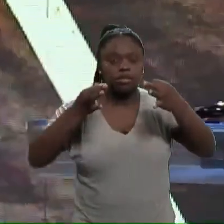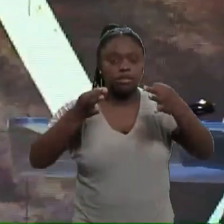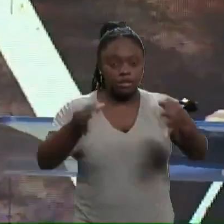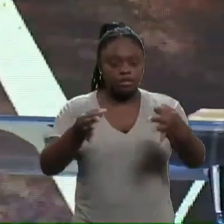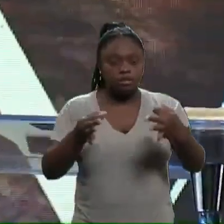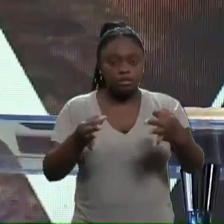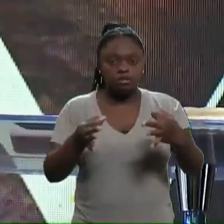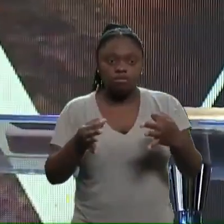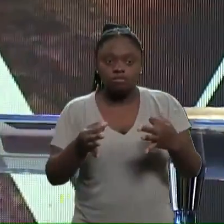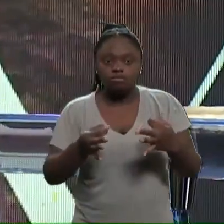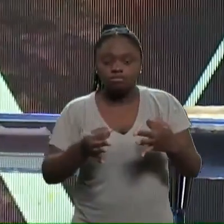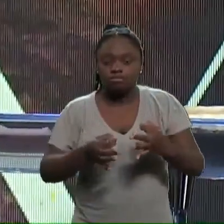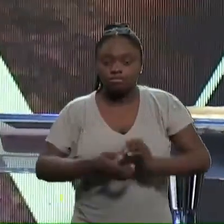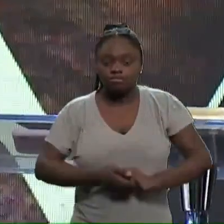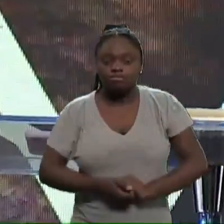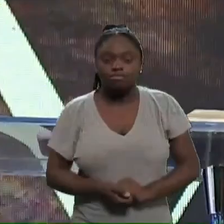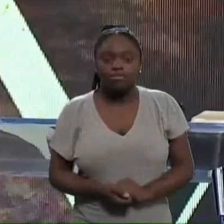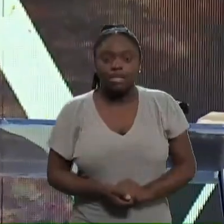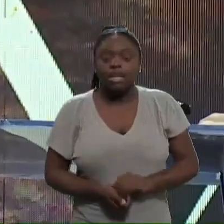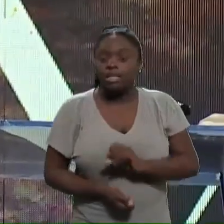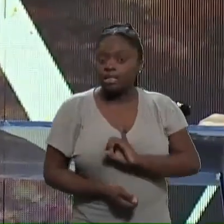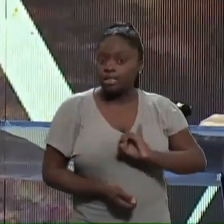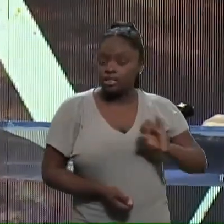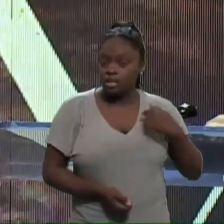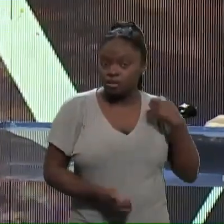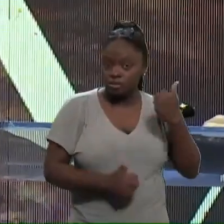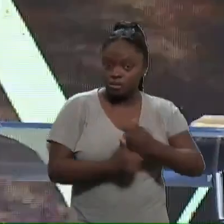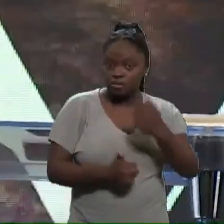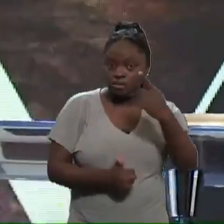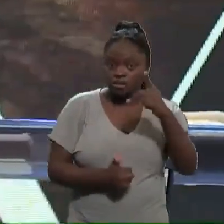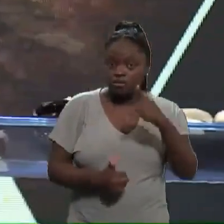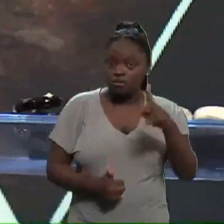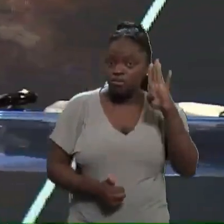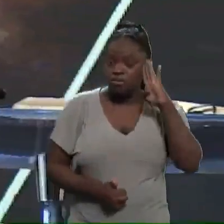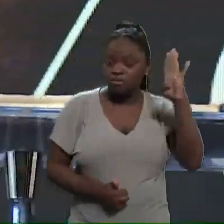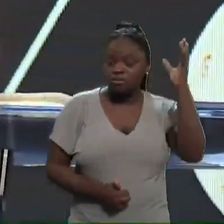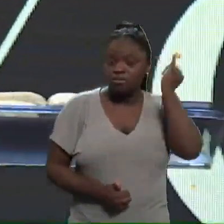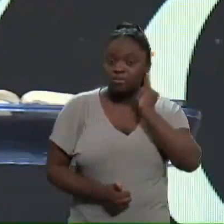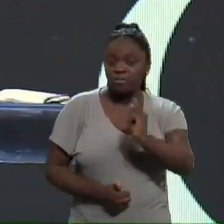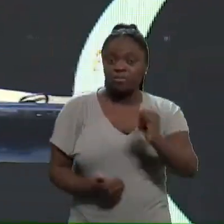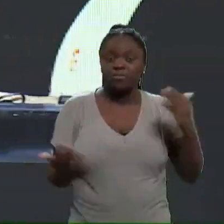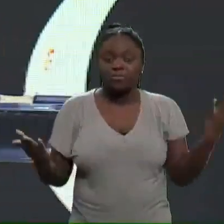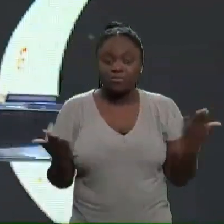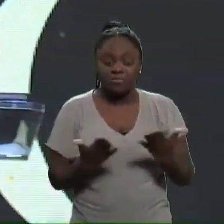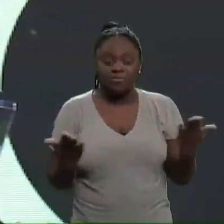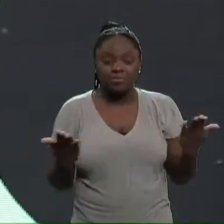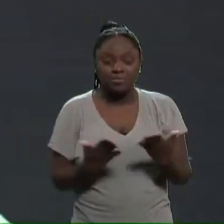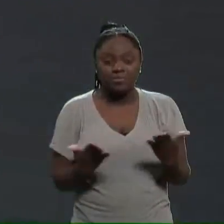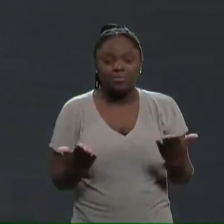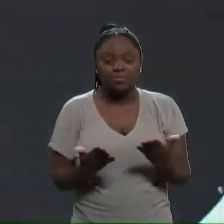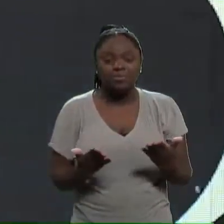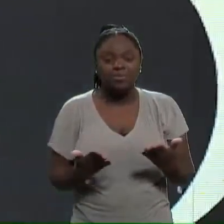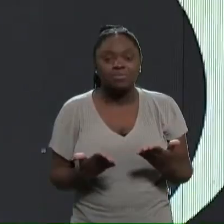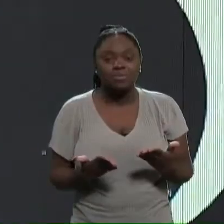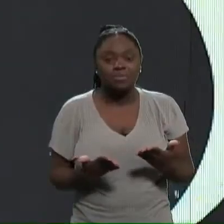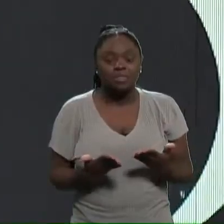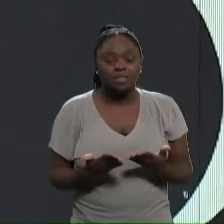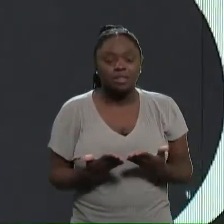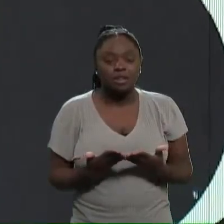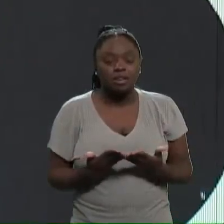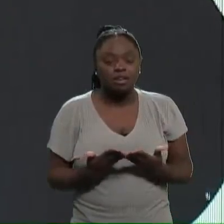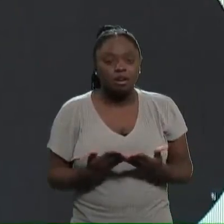Vou falar de novo. E se eu fosse você, ainda mais com o profeta hoje. Fique com os sentidos